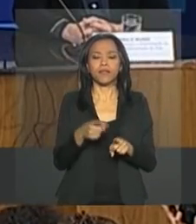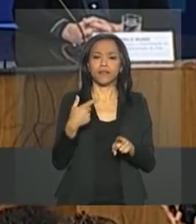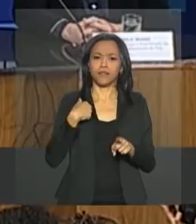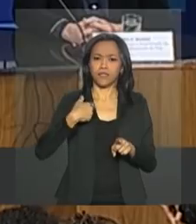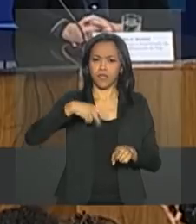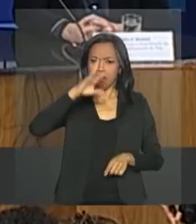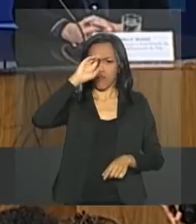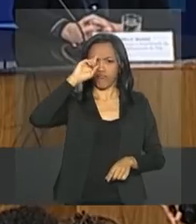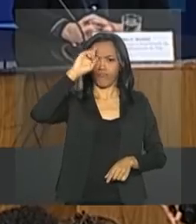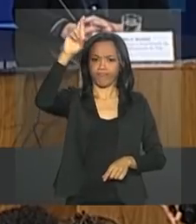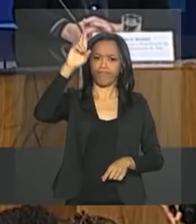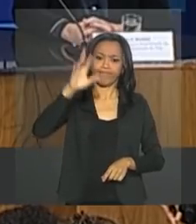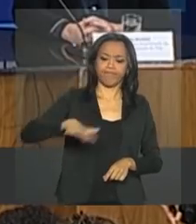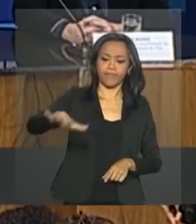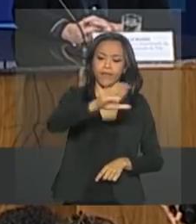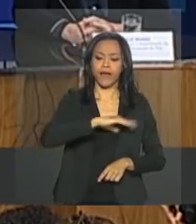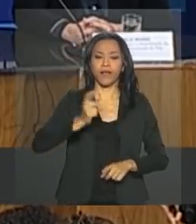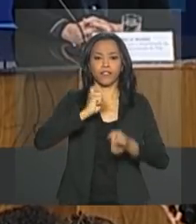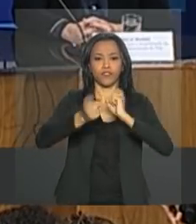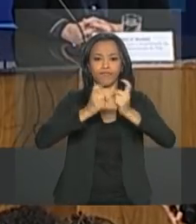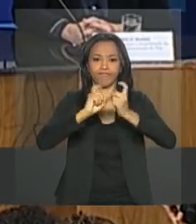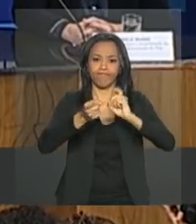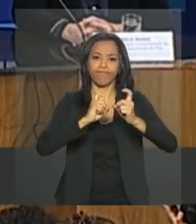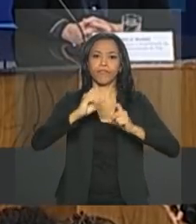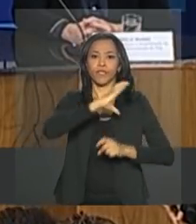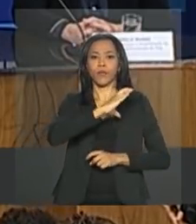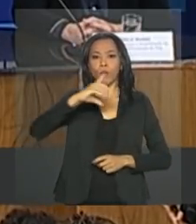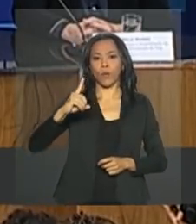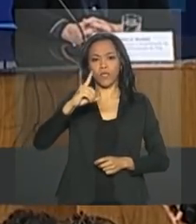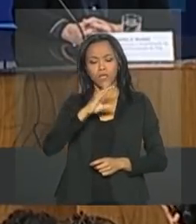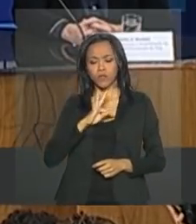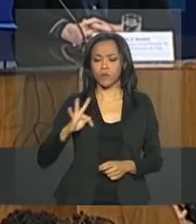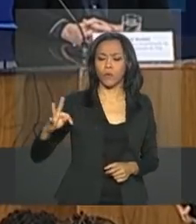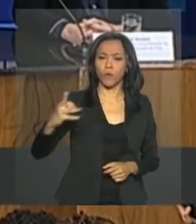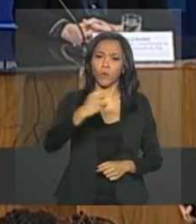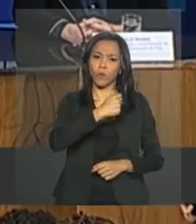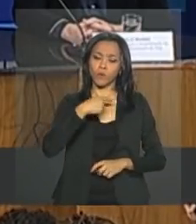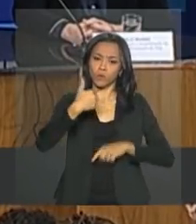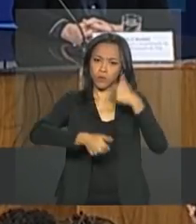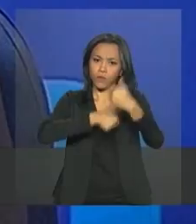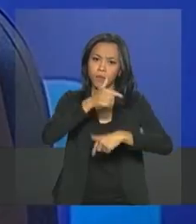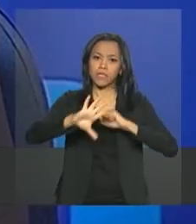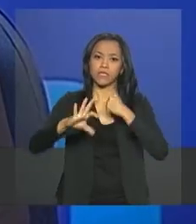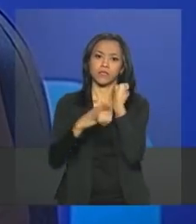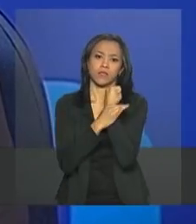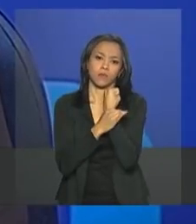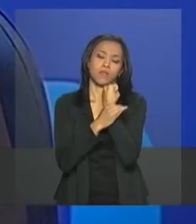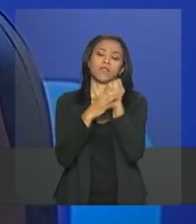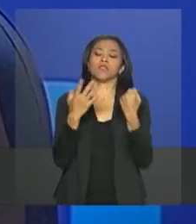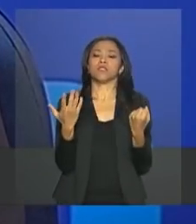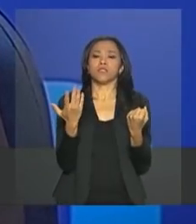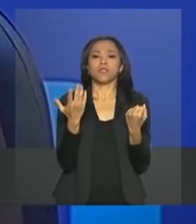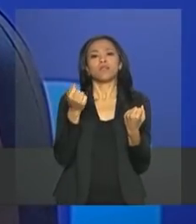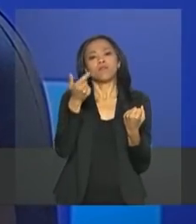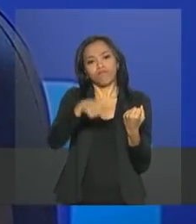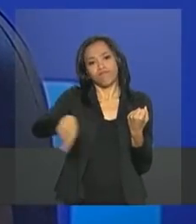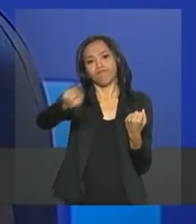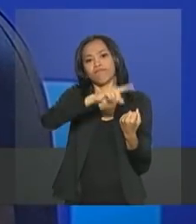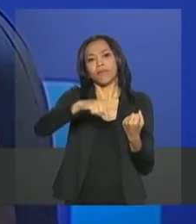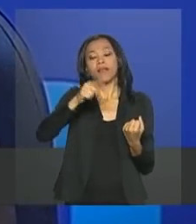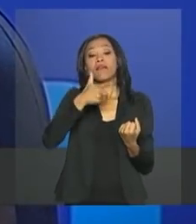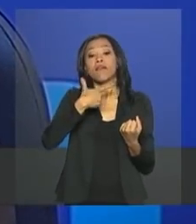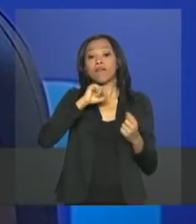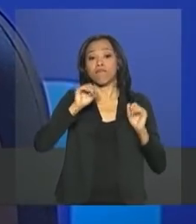diretoria de gestão e planejamento que coordena todas essas ações de segurança de garantia de tranqüilidade aos participantes